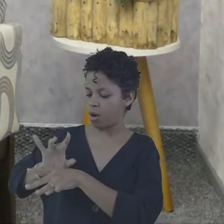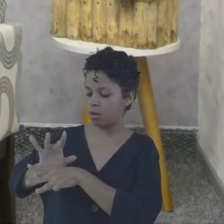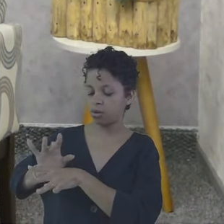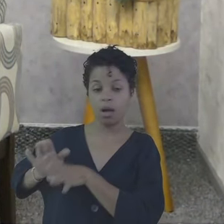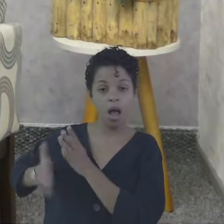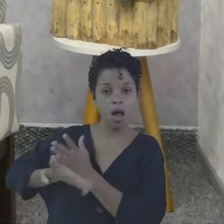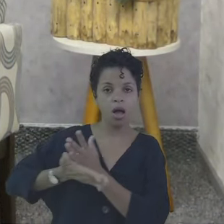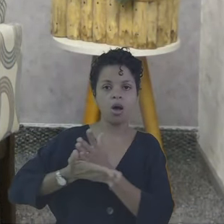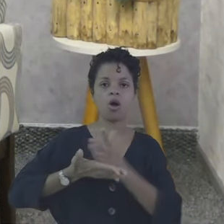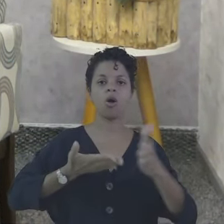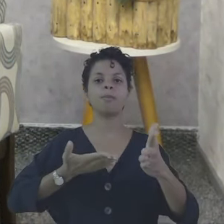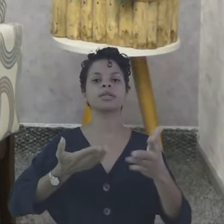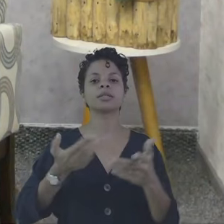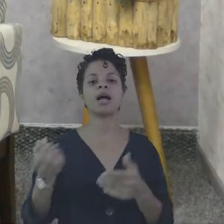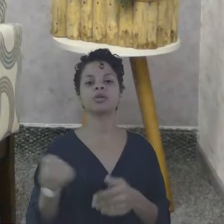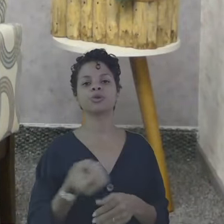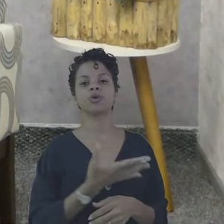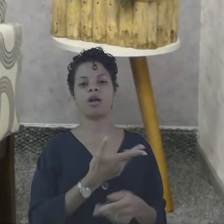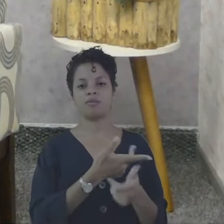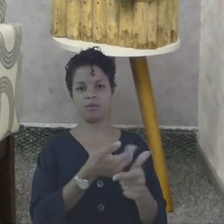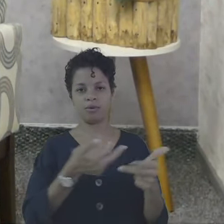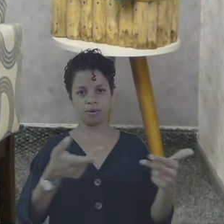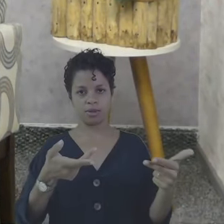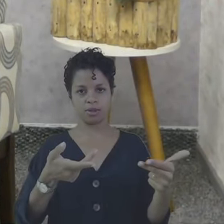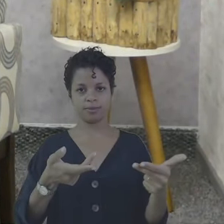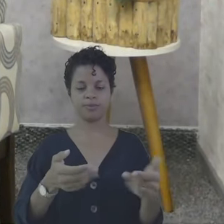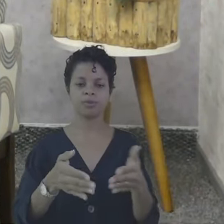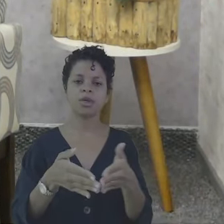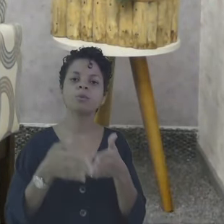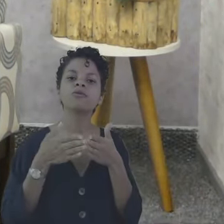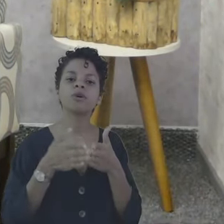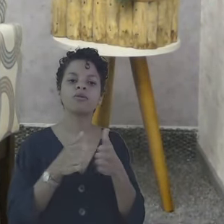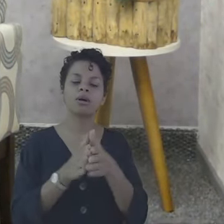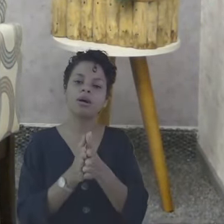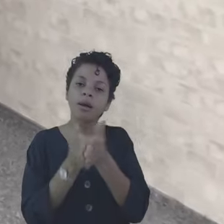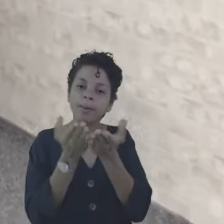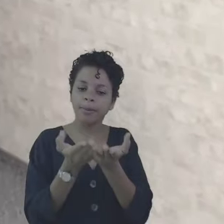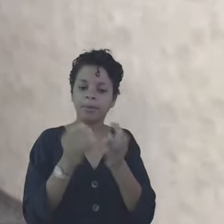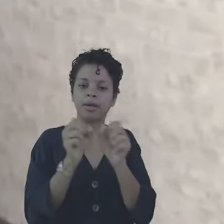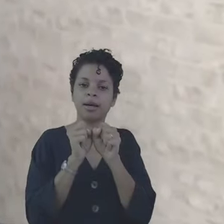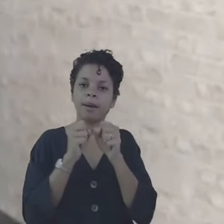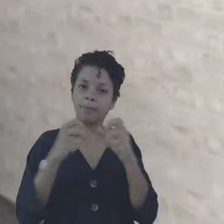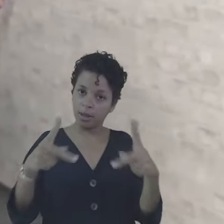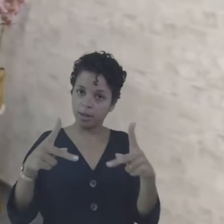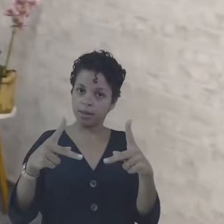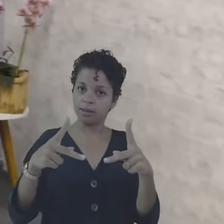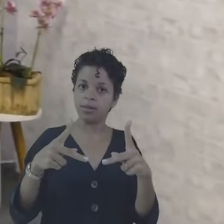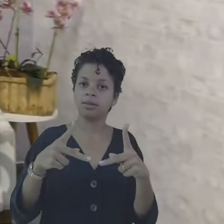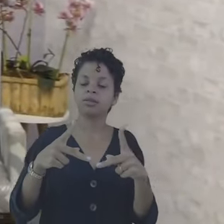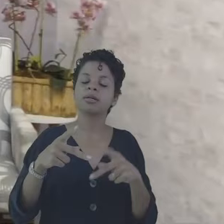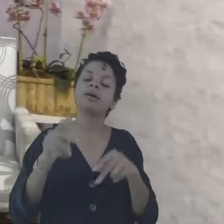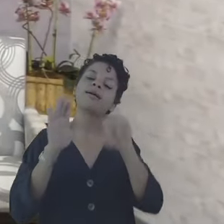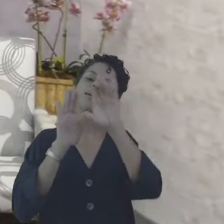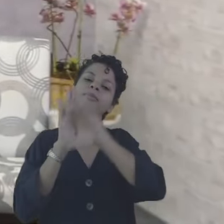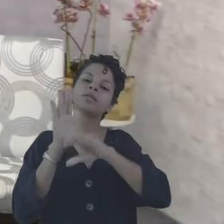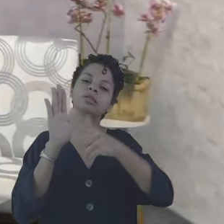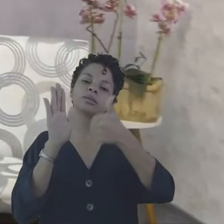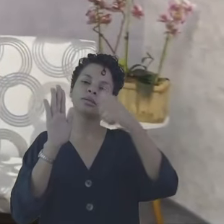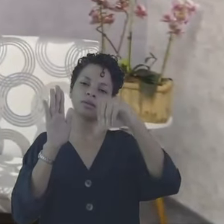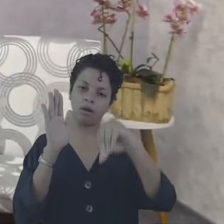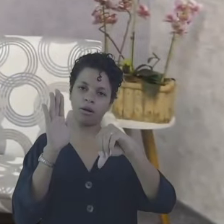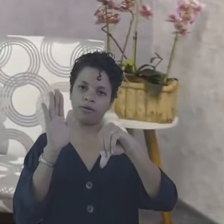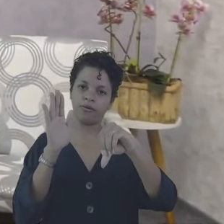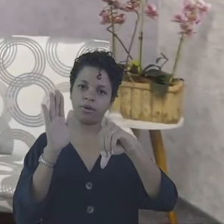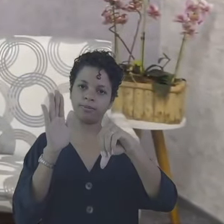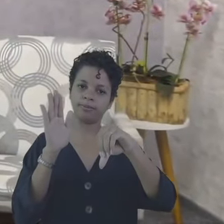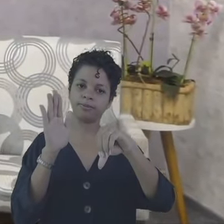você. Abra sua Bíblia, por favor, comigo, em Apocalipse, no capítulo 19. Isso mesmo, Apocalipse, capítulo 19. Há